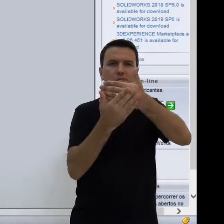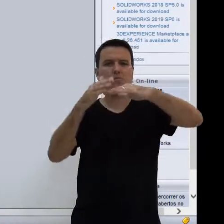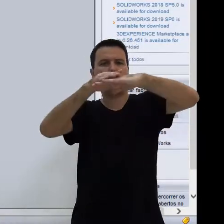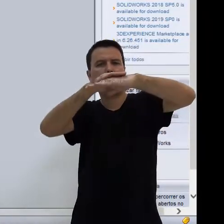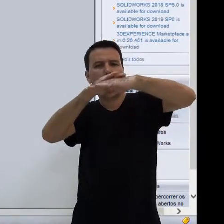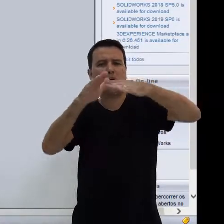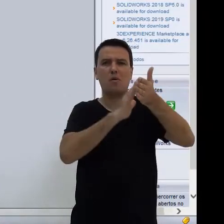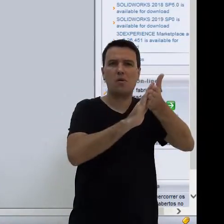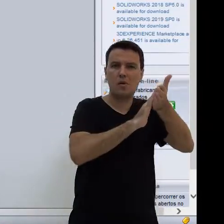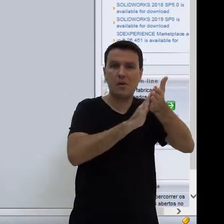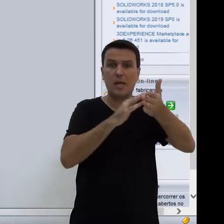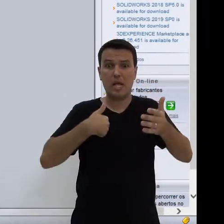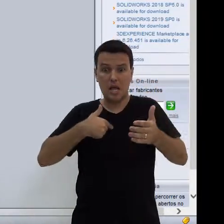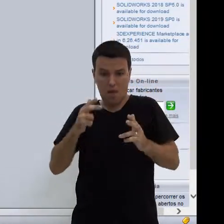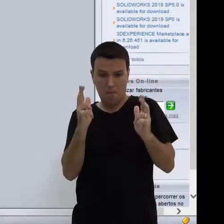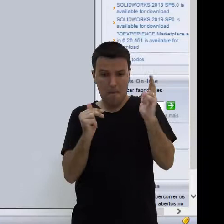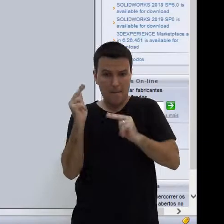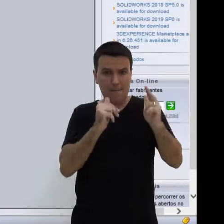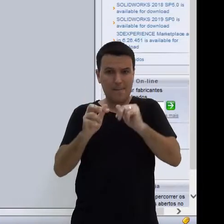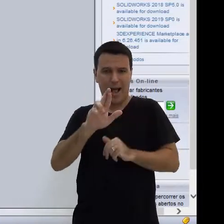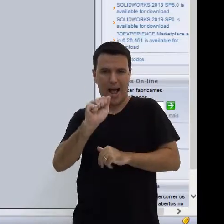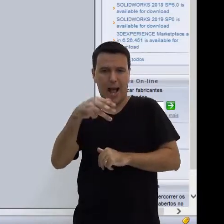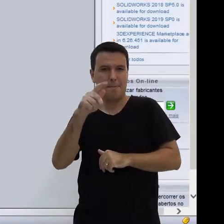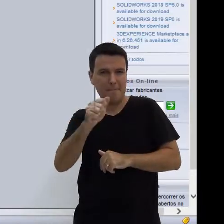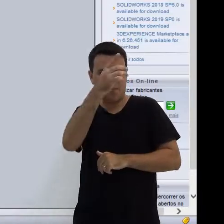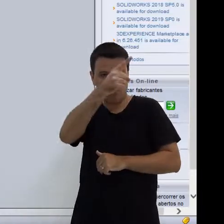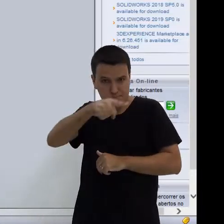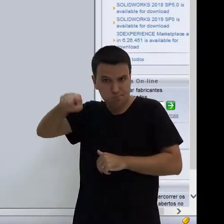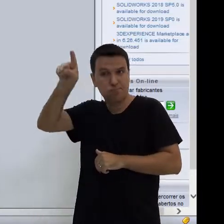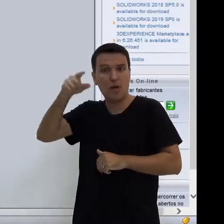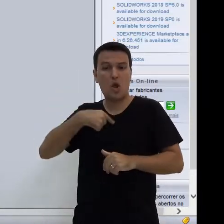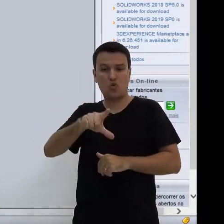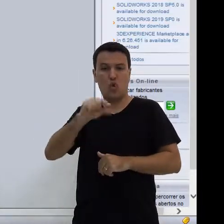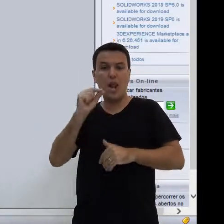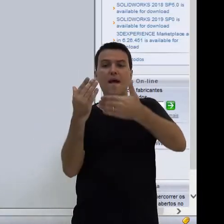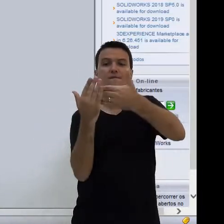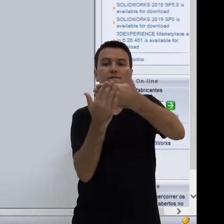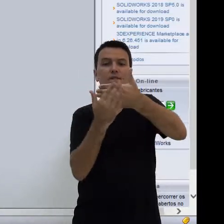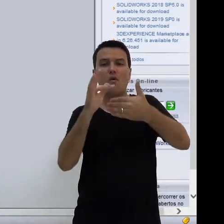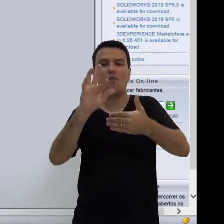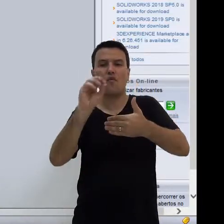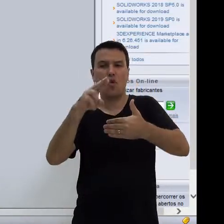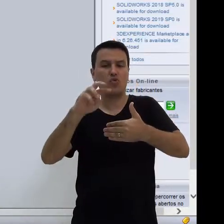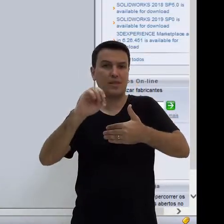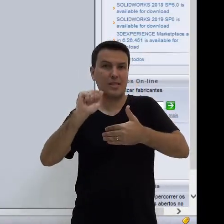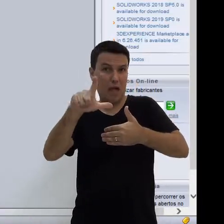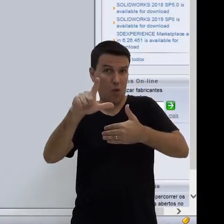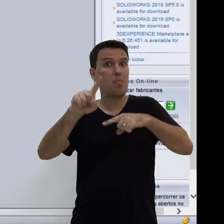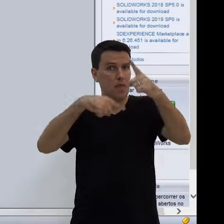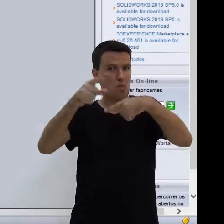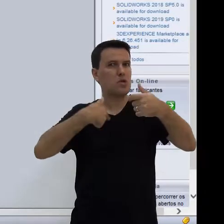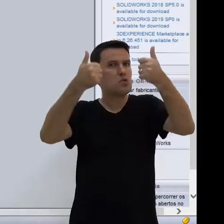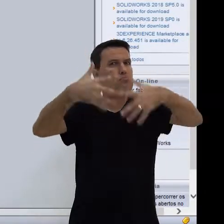tá? Como eu vou desenhar agora a rampa, eu vou escolher o plano frontal e já vou explicar depois por quê.